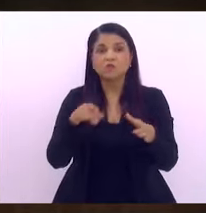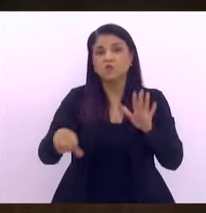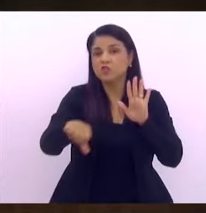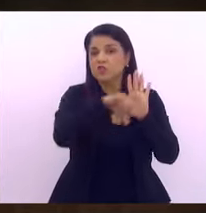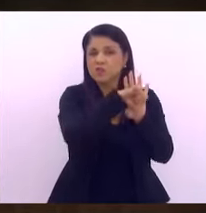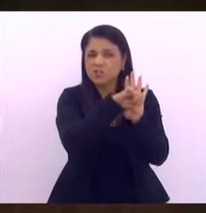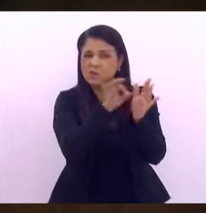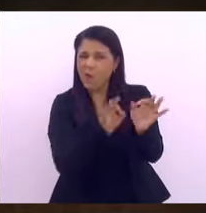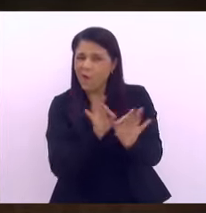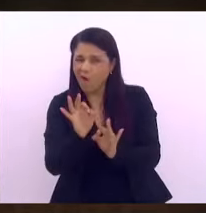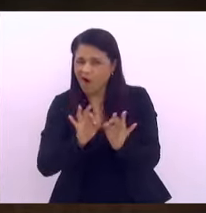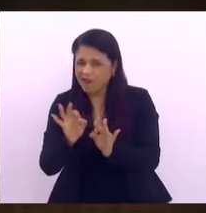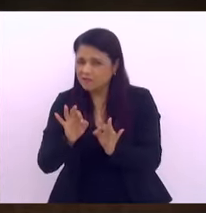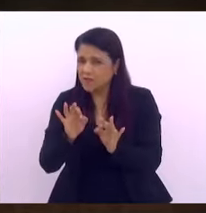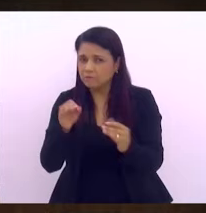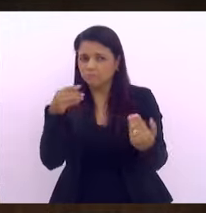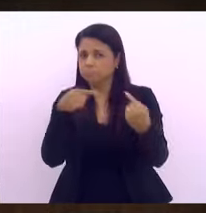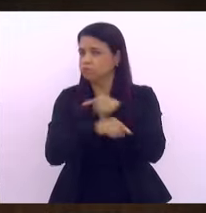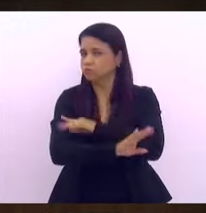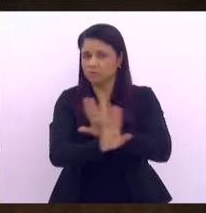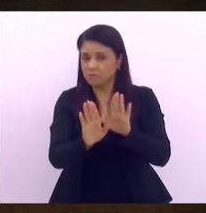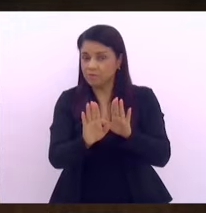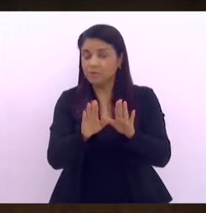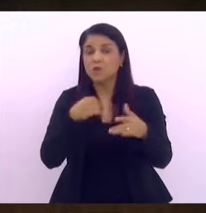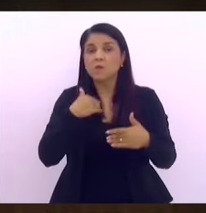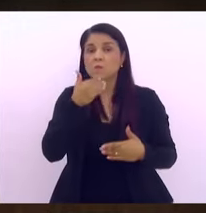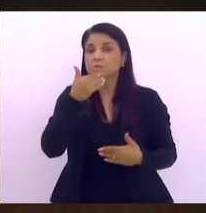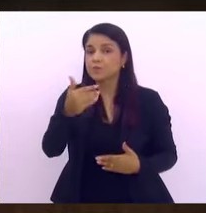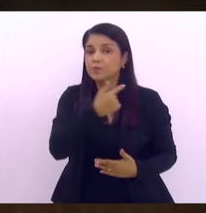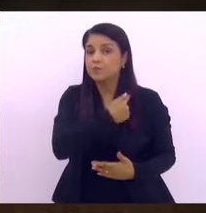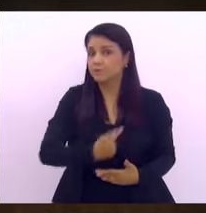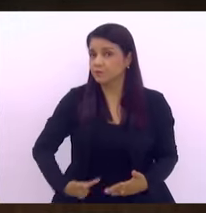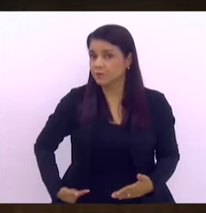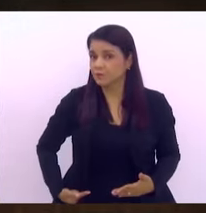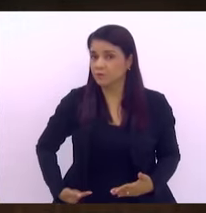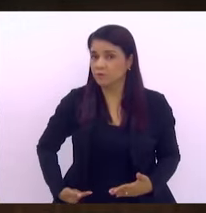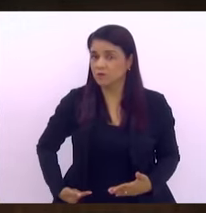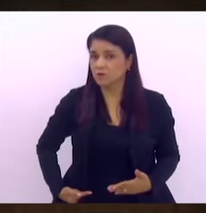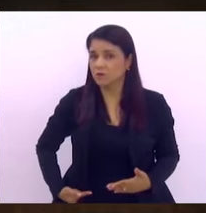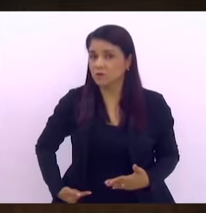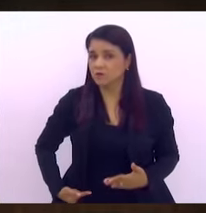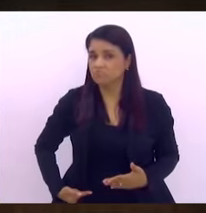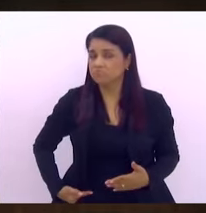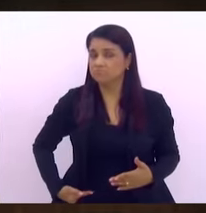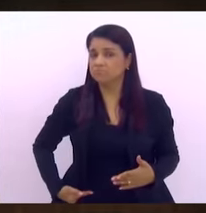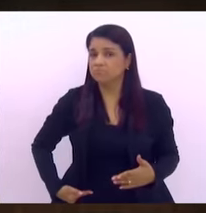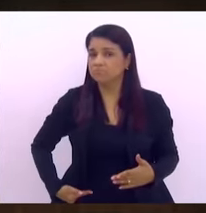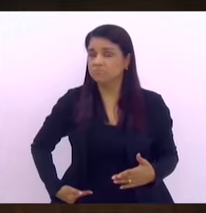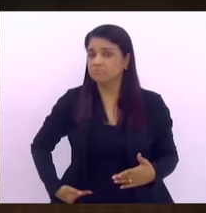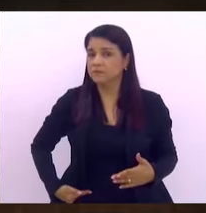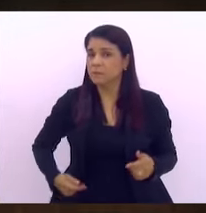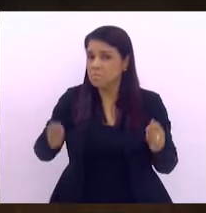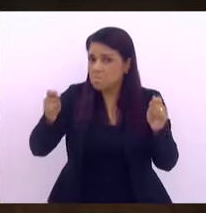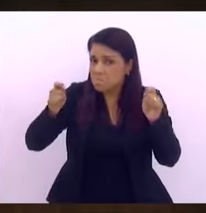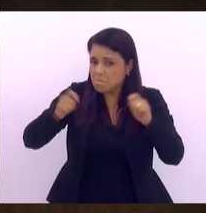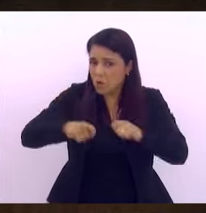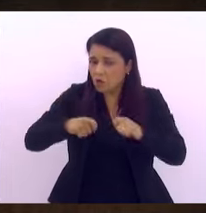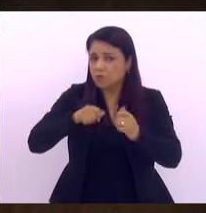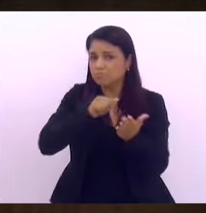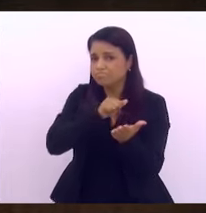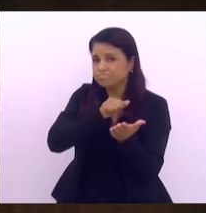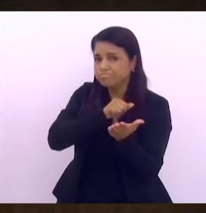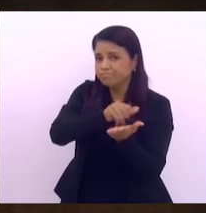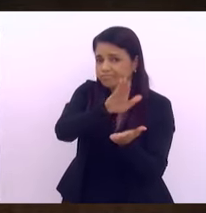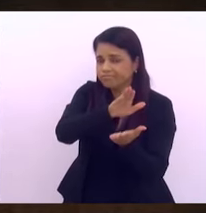crimes organizados, nós pedimos ao governador que o mínimo que ele possa fazer é exonerar a